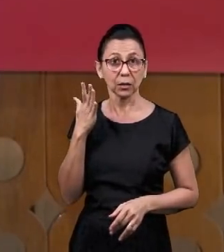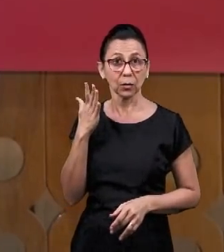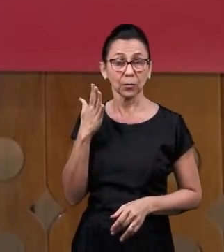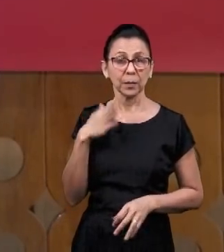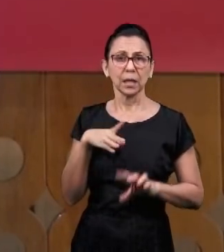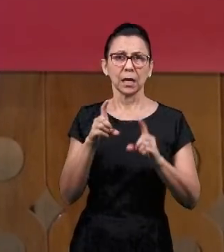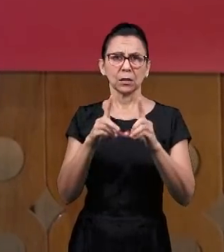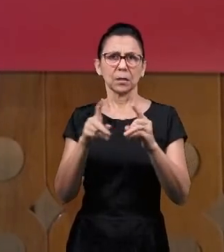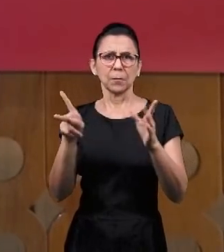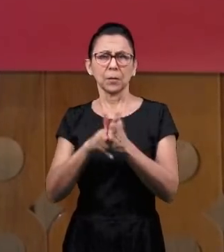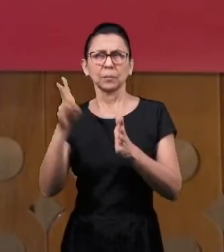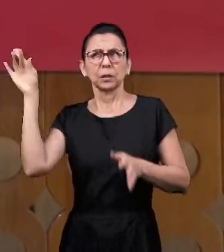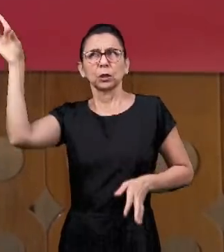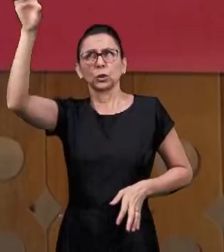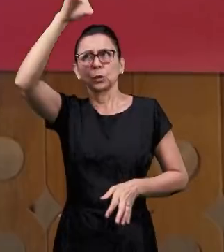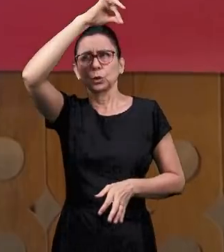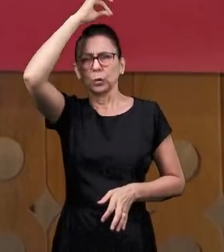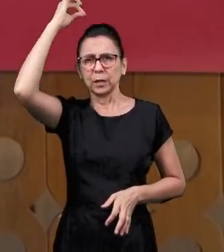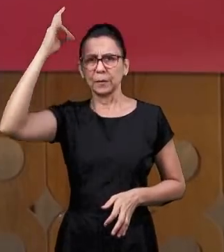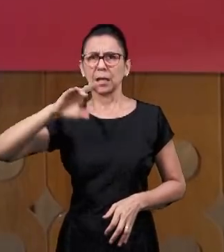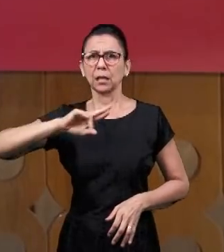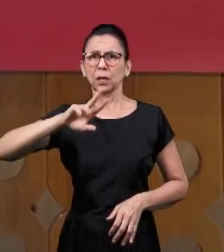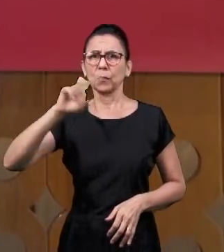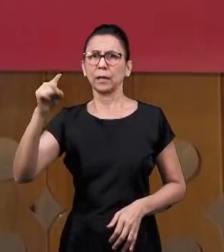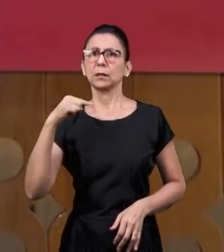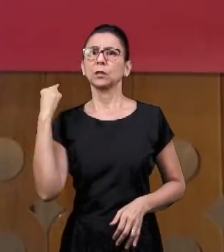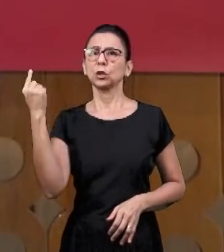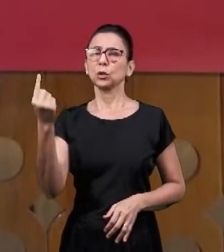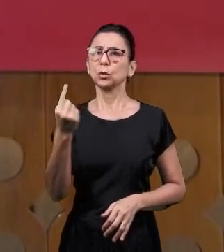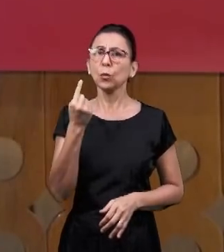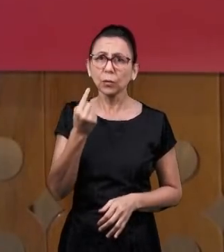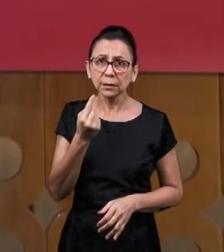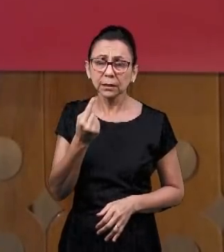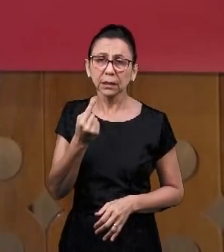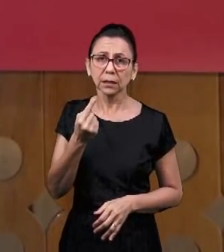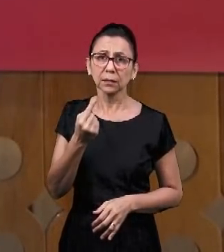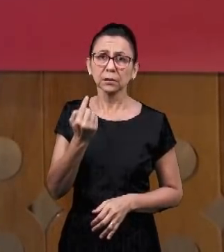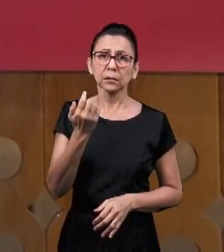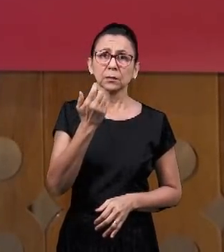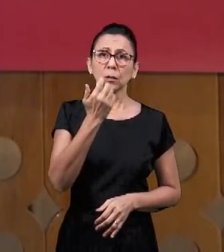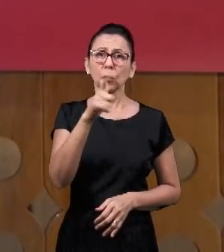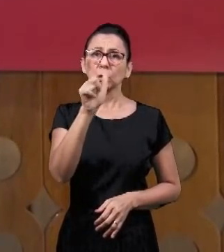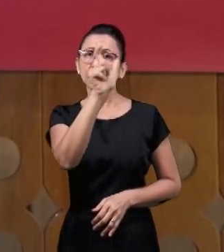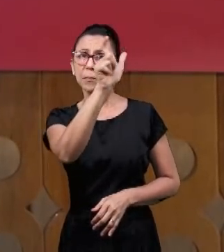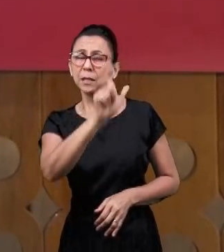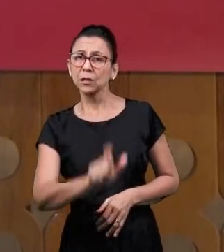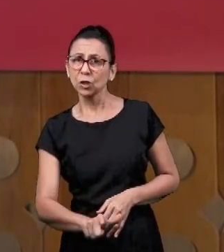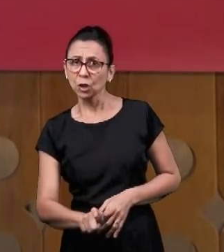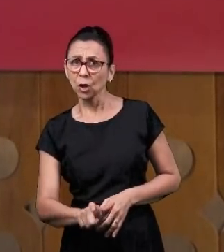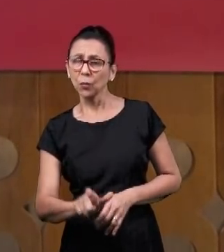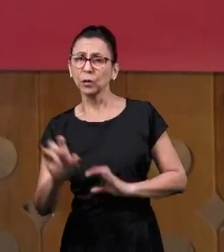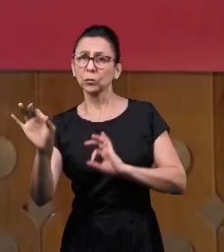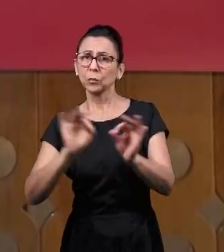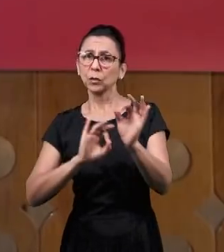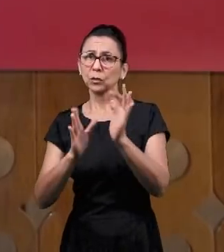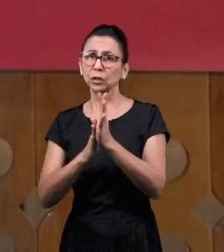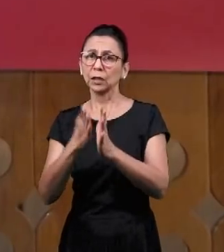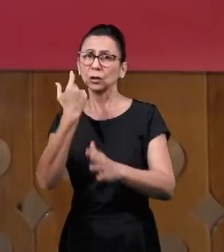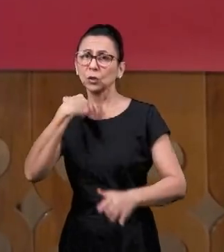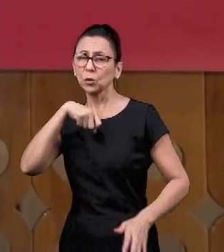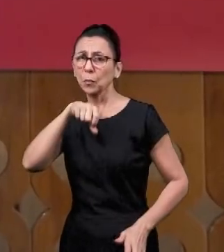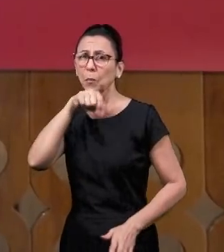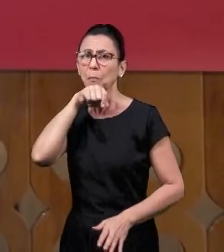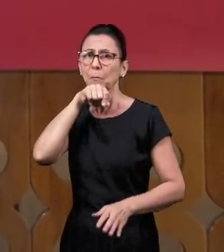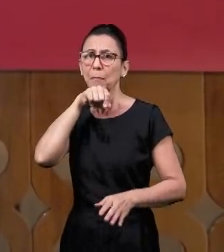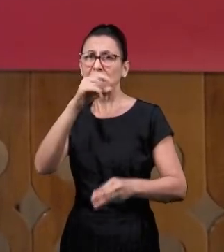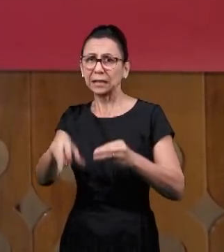não é nossa. Ninguém vai mexer no projeto do Pai, porque ela veio com lutas, sofrimentos. Há uma história,